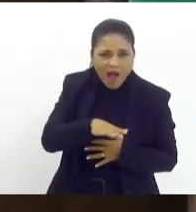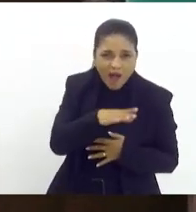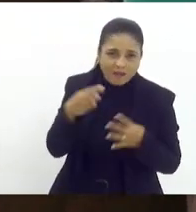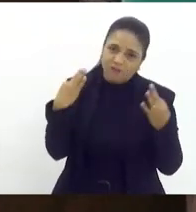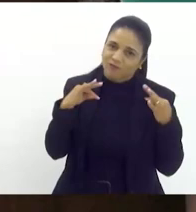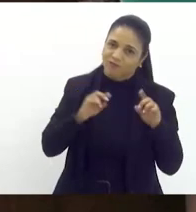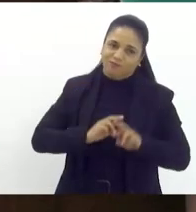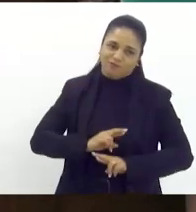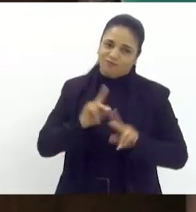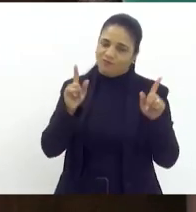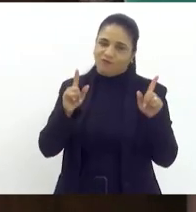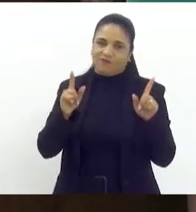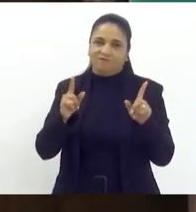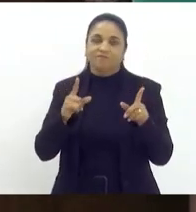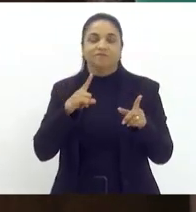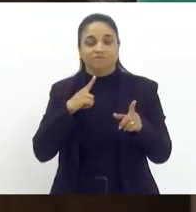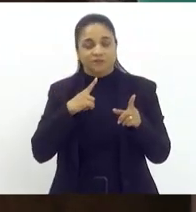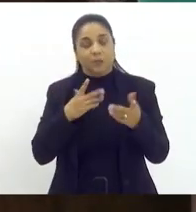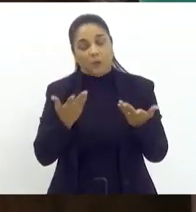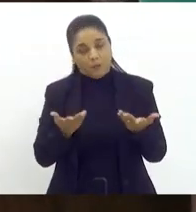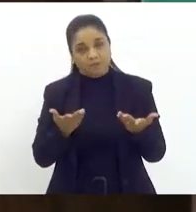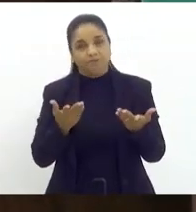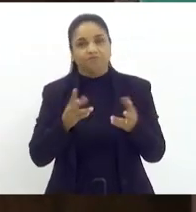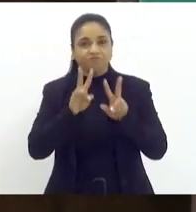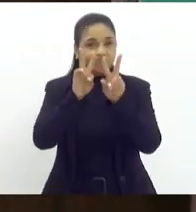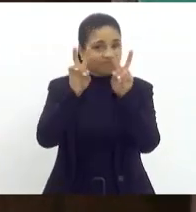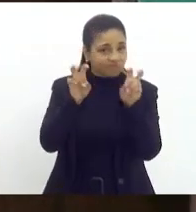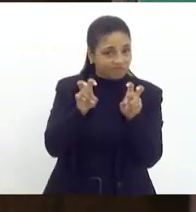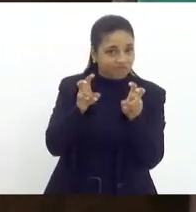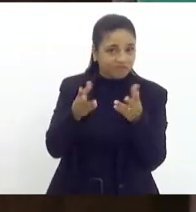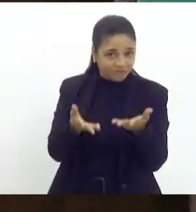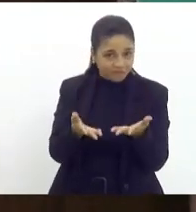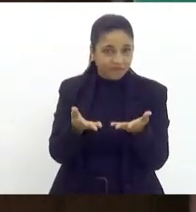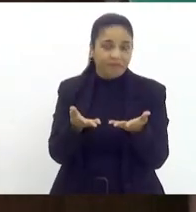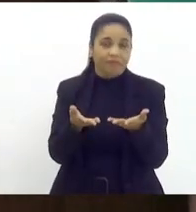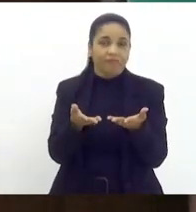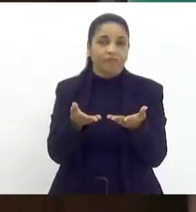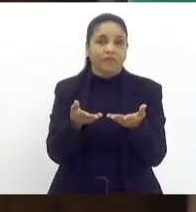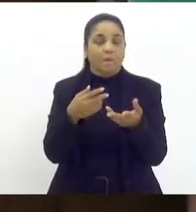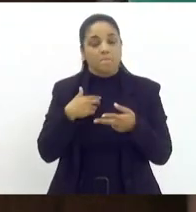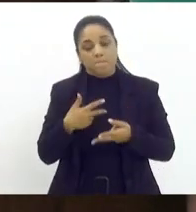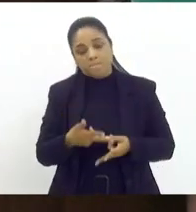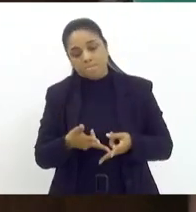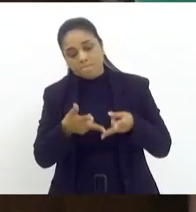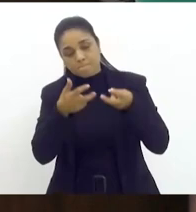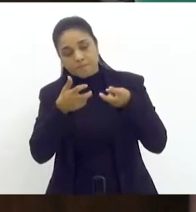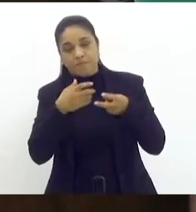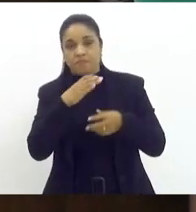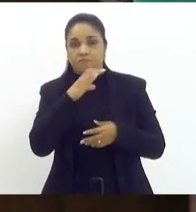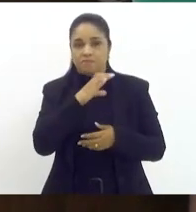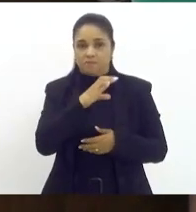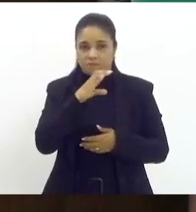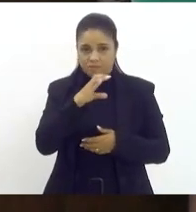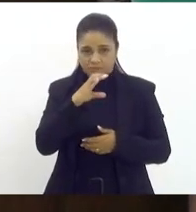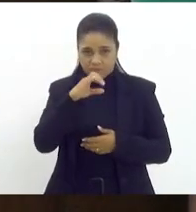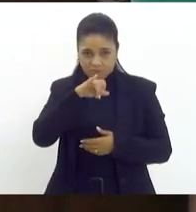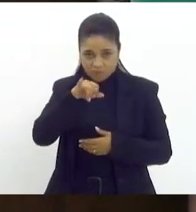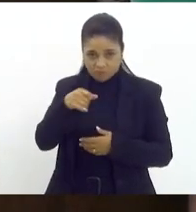nessa questão Então se verificou né CJ